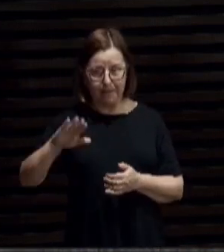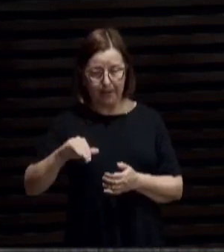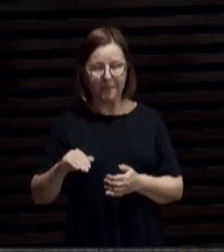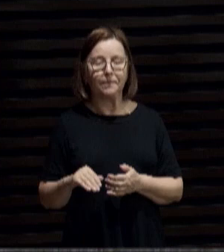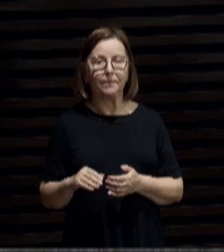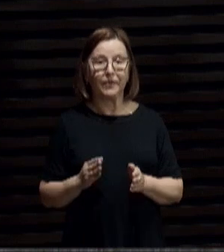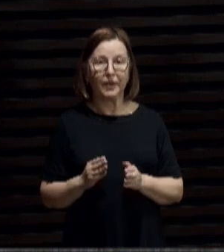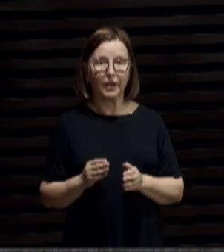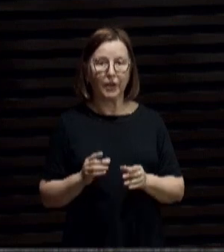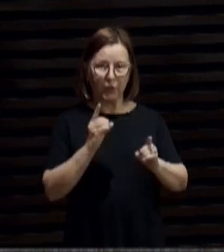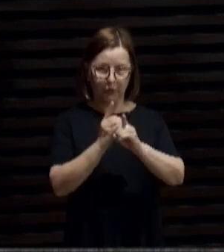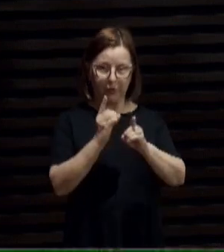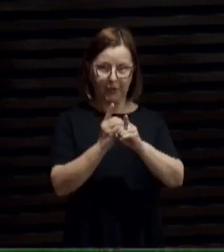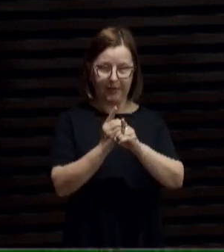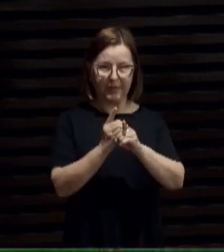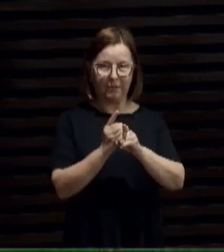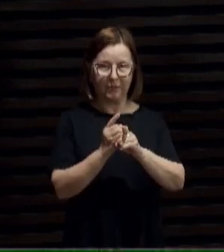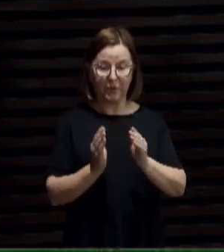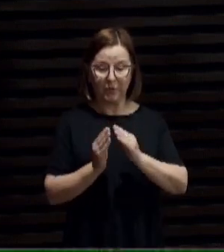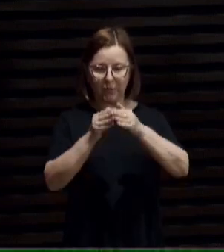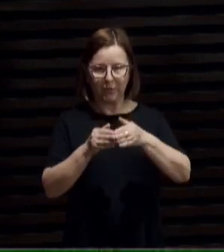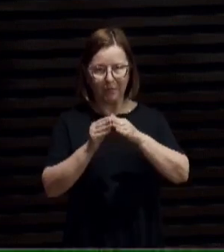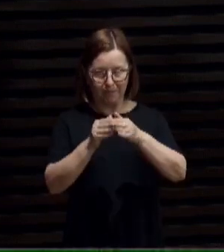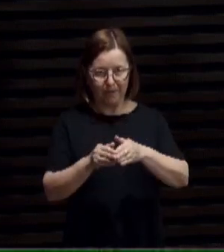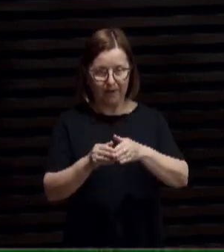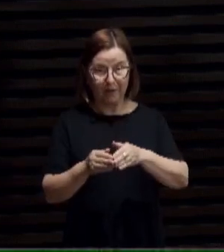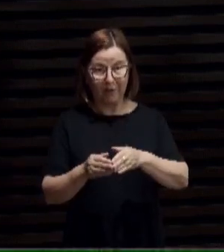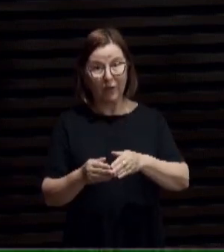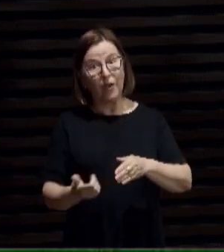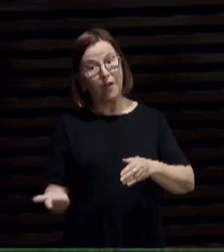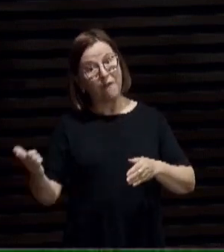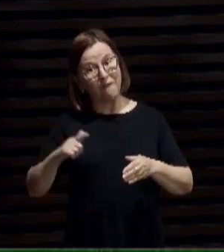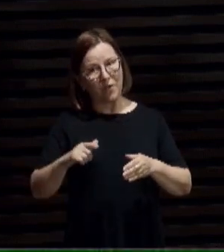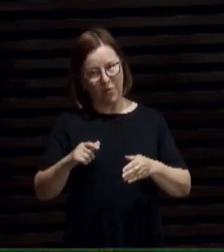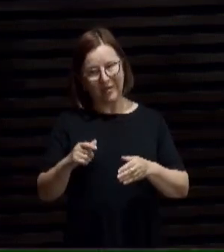voltando, retornando da pescaria. Aí